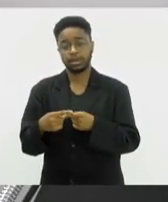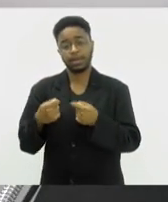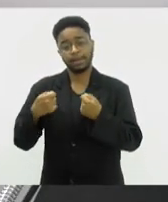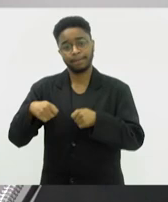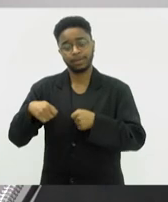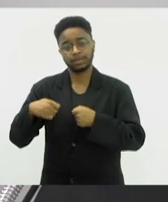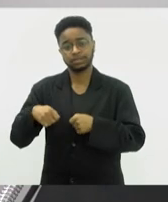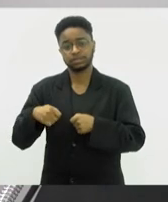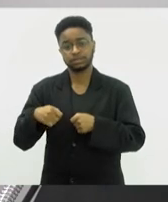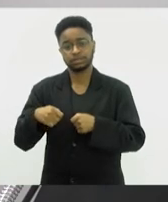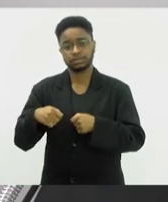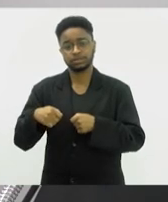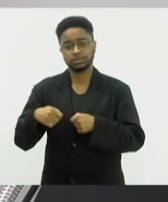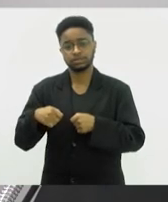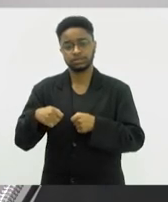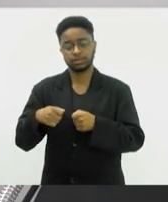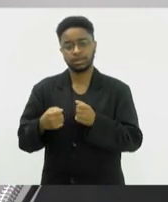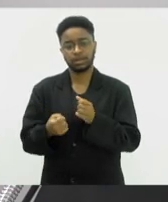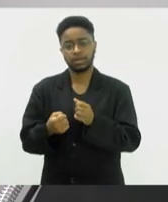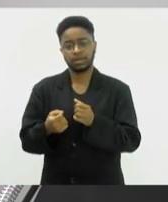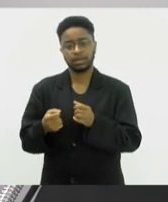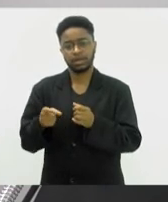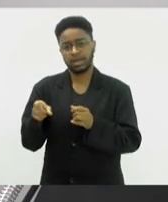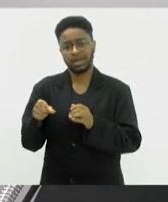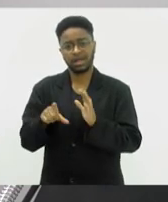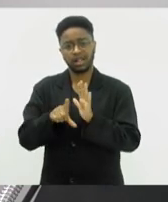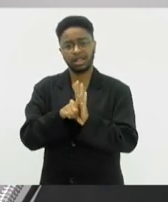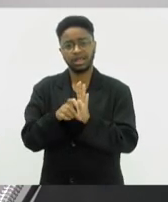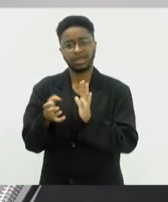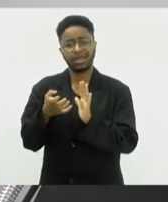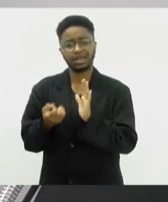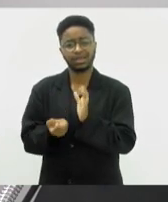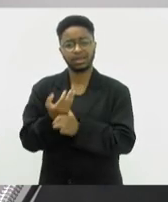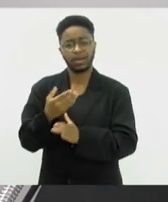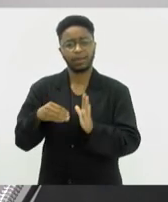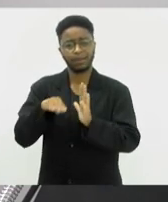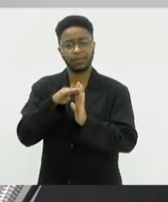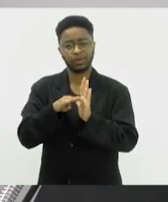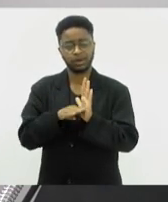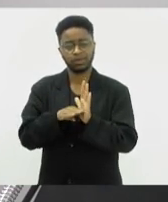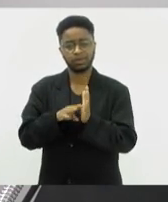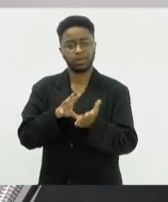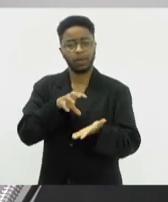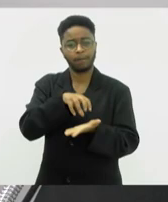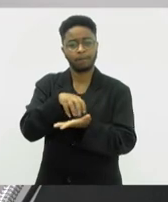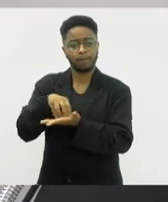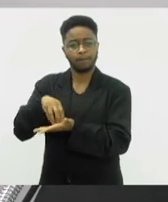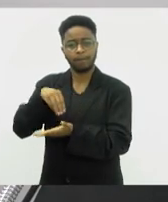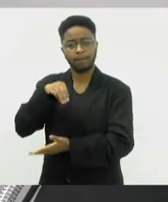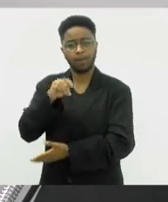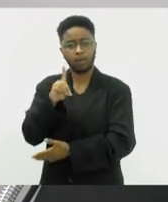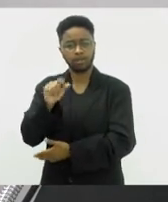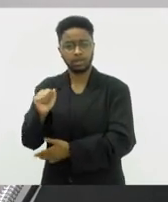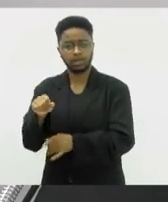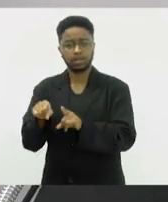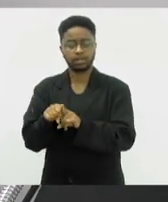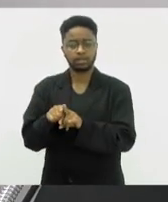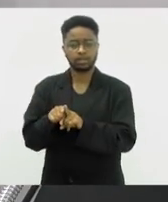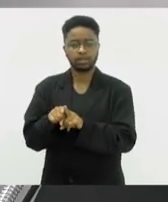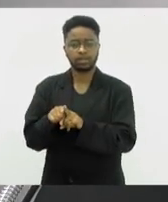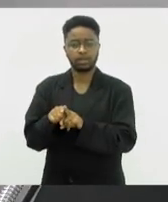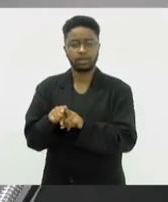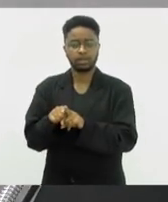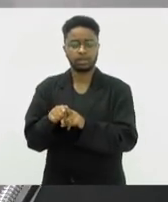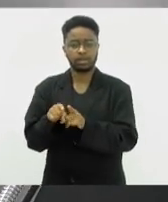por lei, um programa de polo de moda e gastronômico somente para Petrópolis?